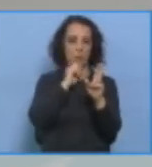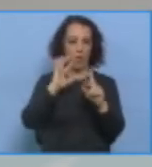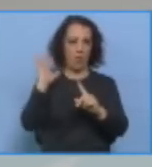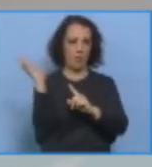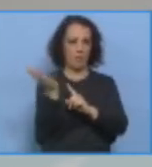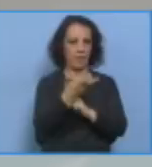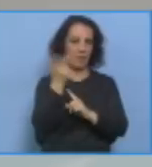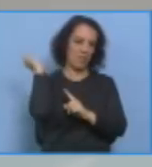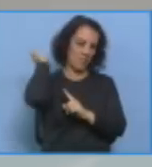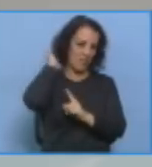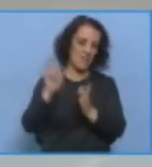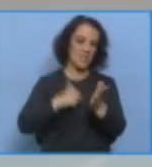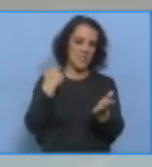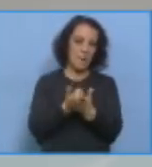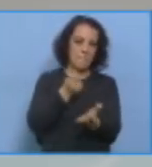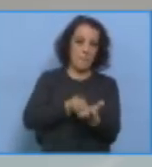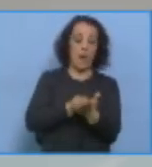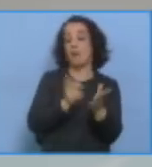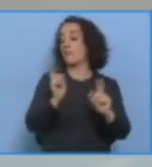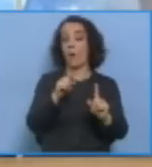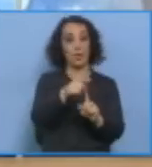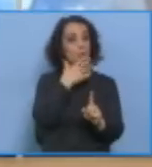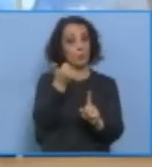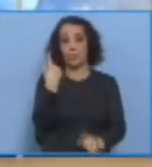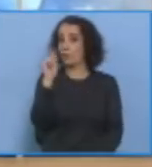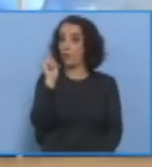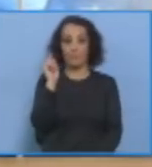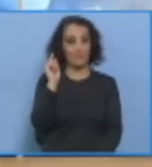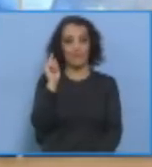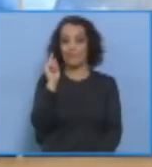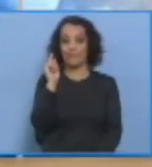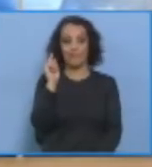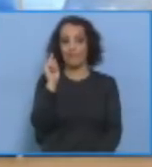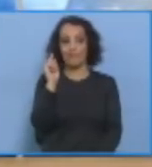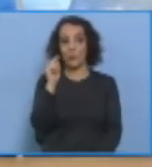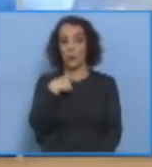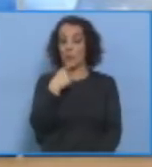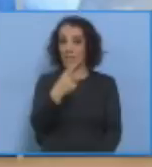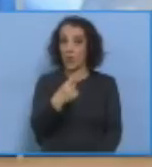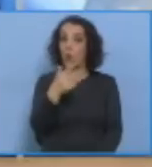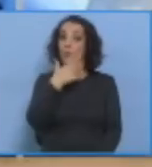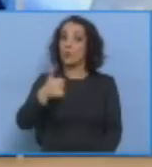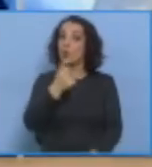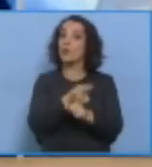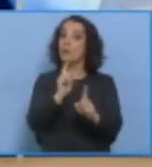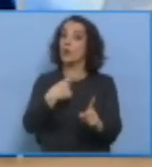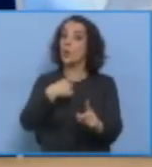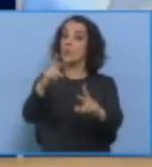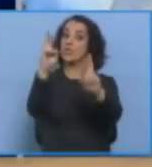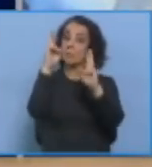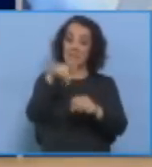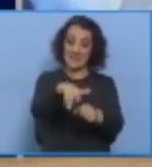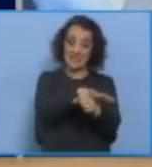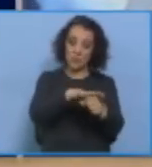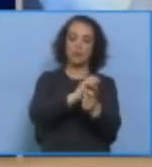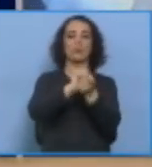necessário pagar sempre para não, esse não será um cenário bonito. Eu digo que é bonito porque eu tenho esperança de, efetivamente, invertermos esse cenário.